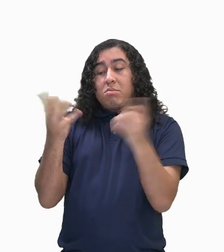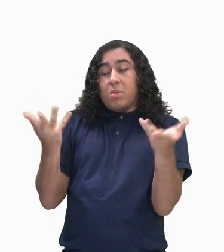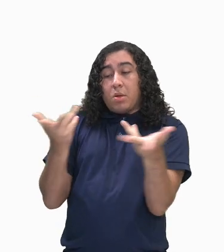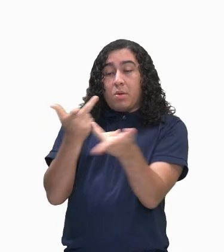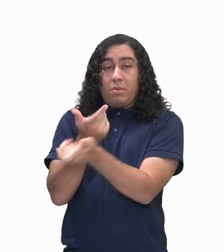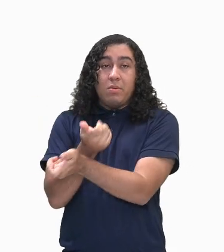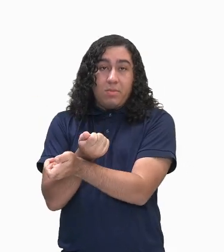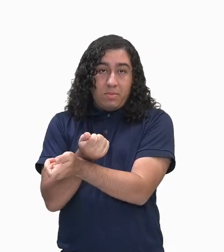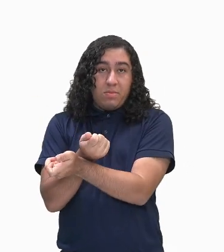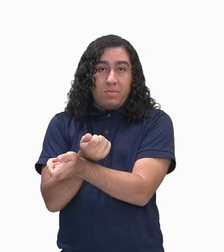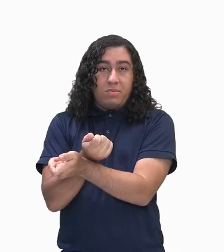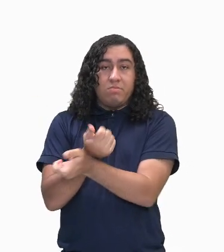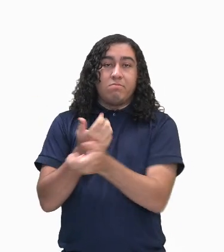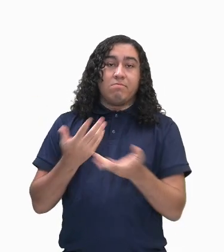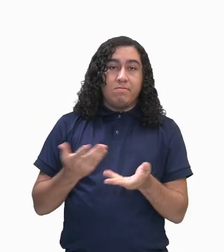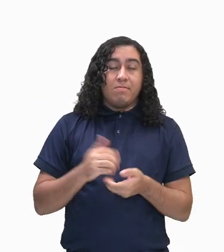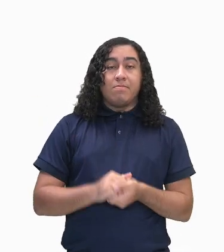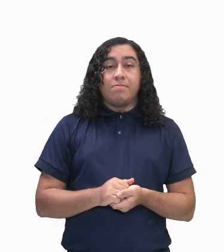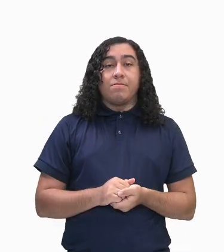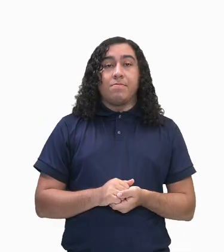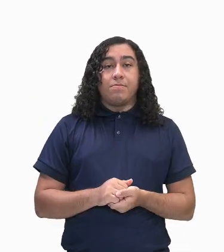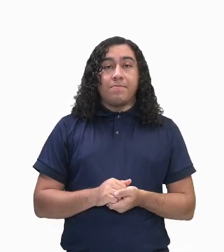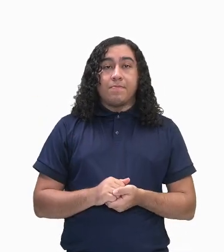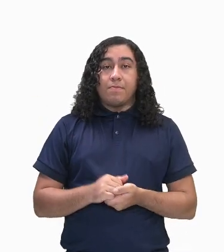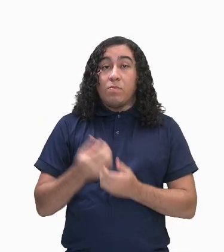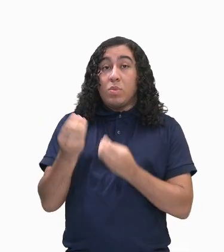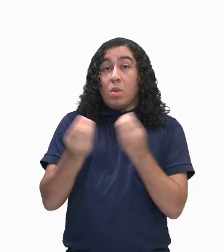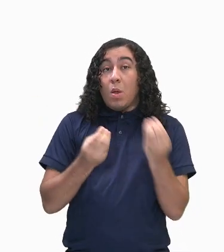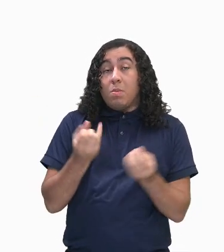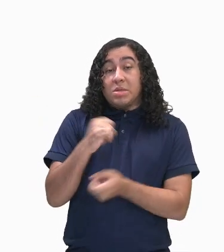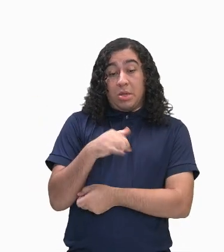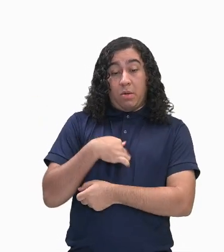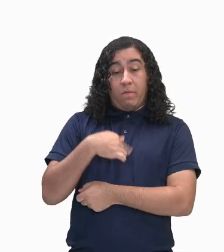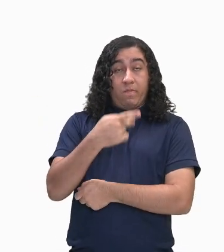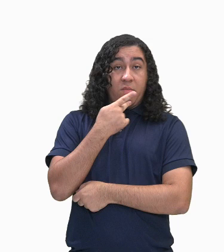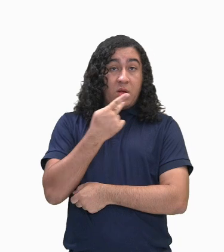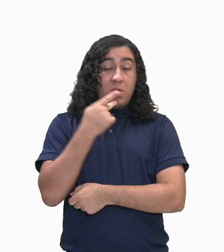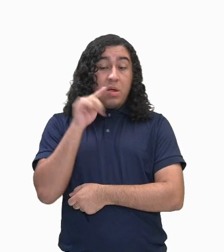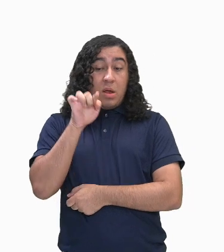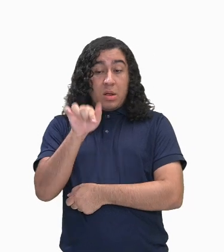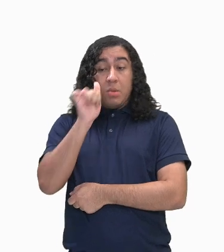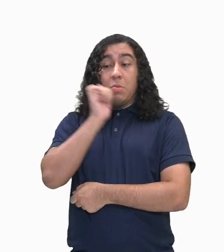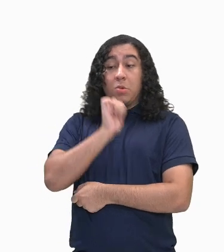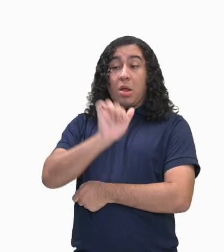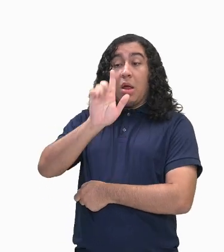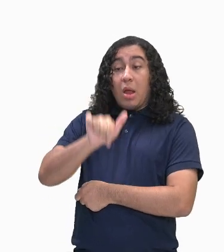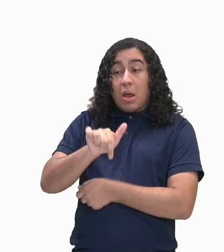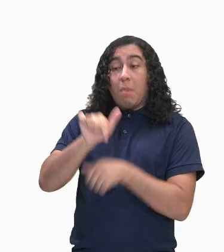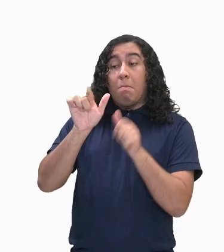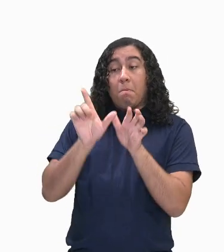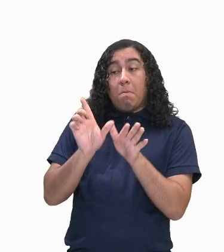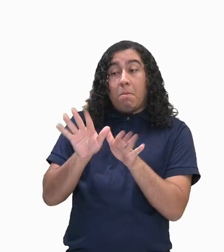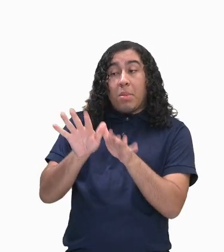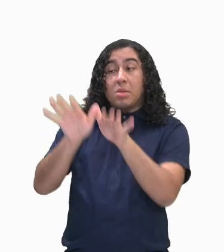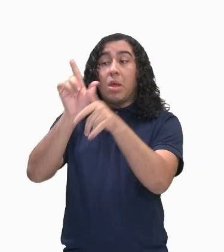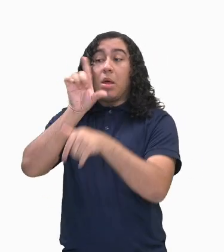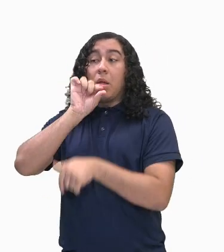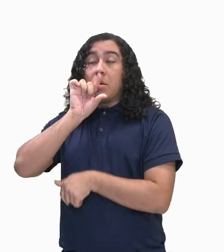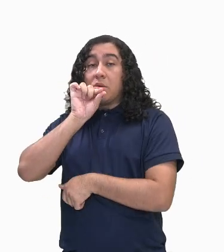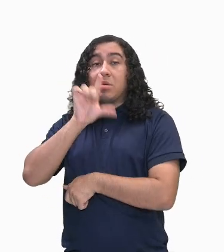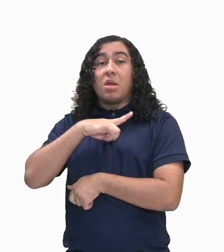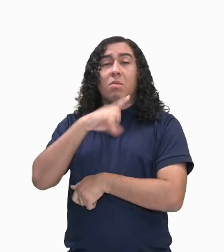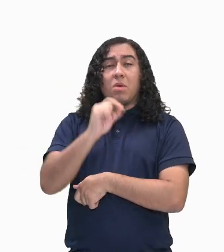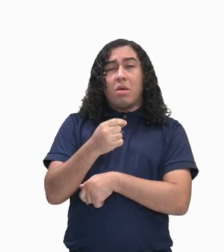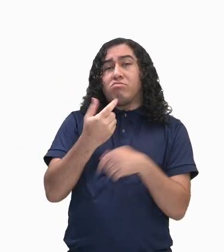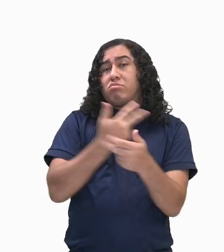encantador, né? Então, quando eu digo ela é um passarinho, vai dar uma